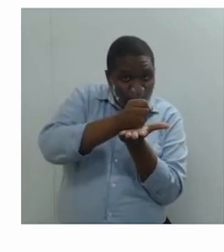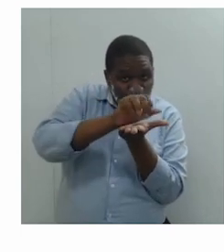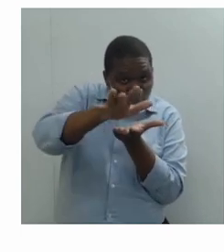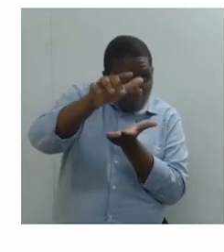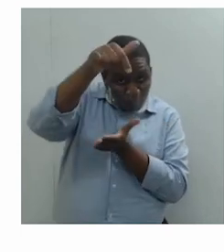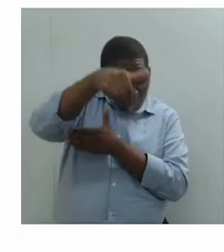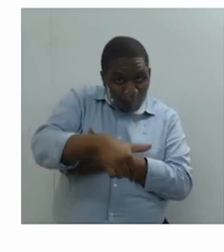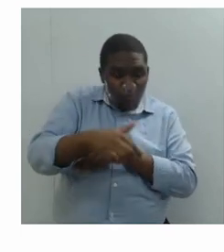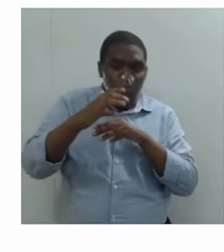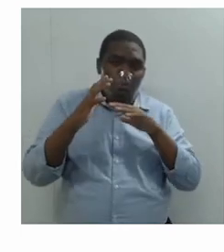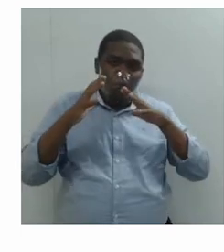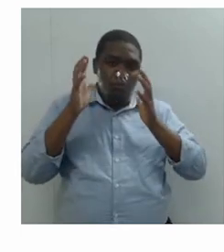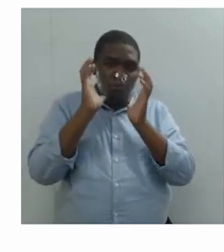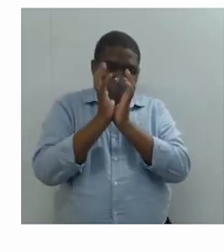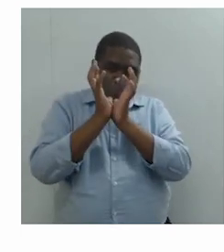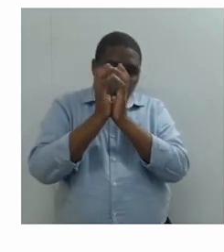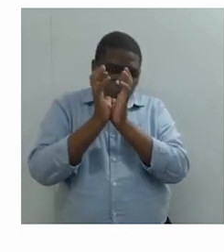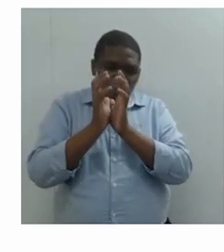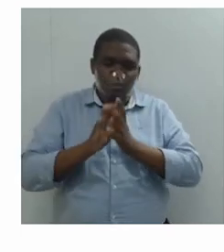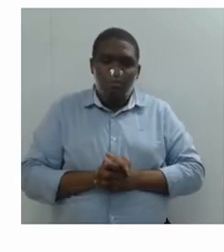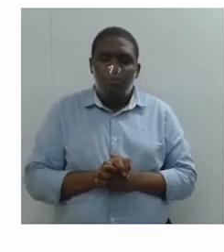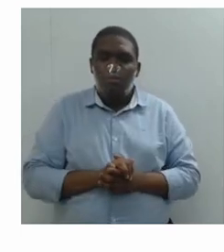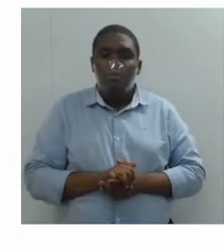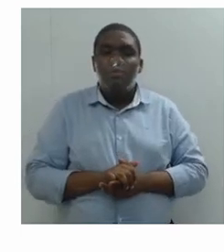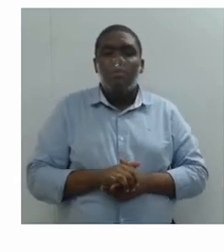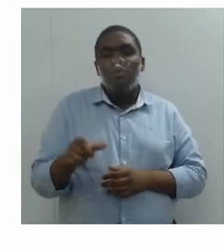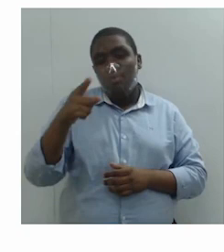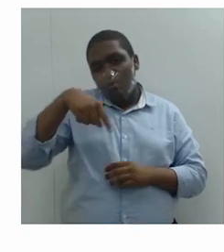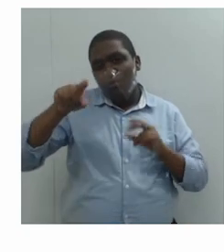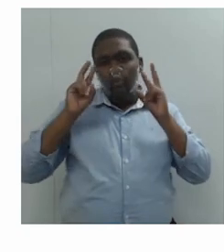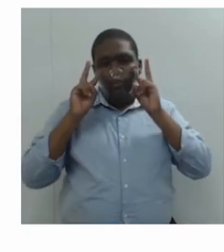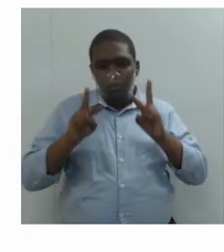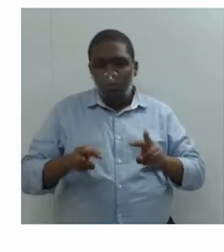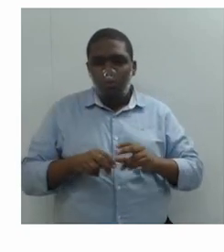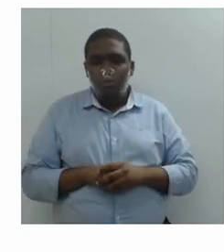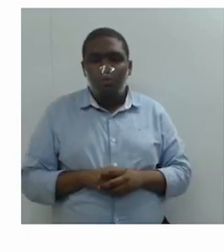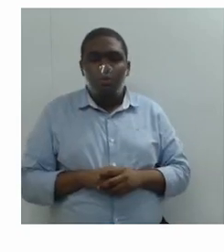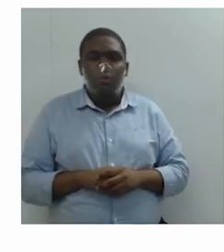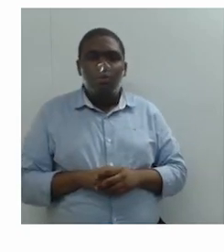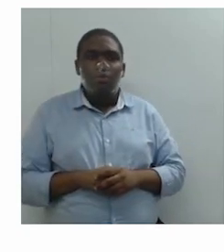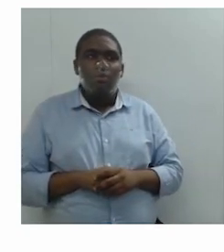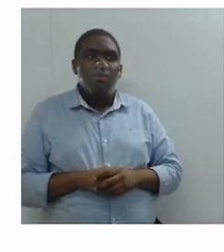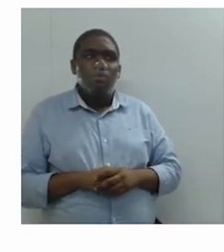cidade. E observem,